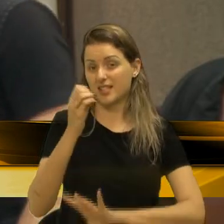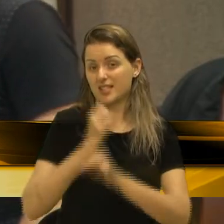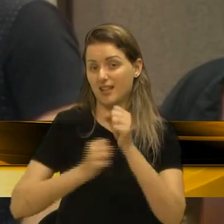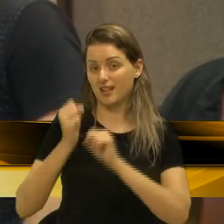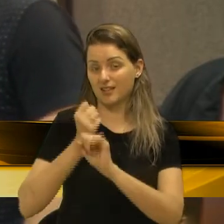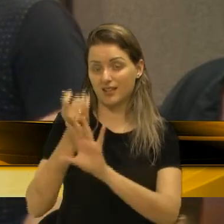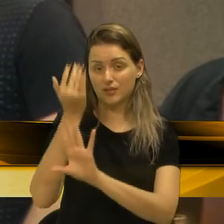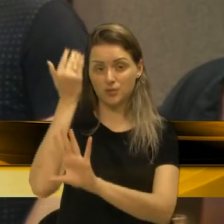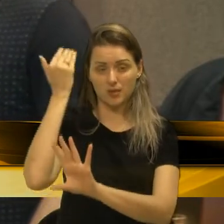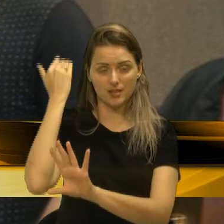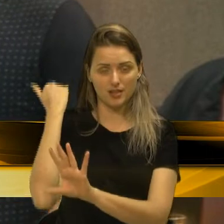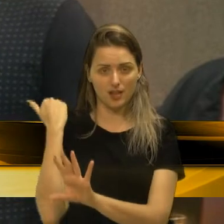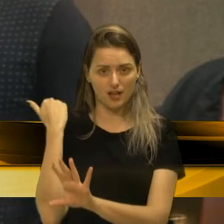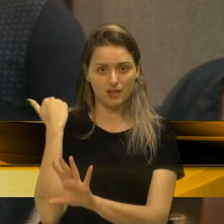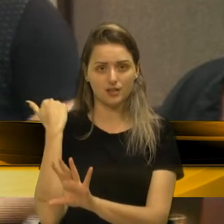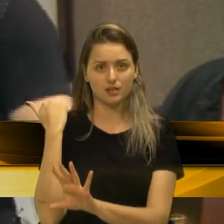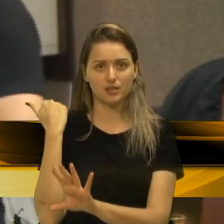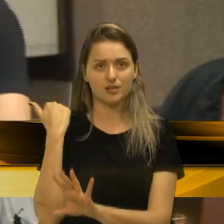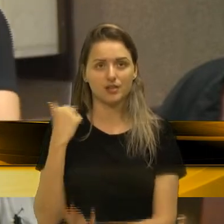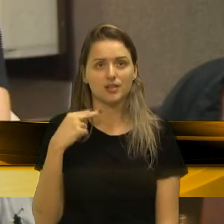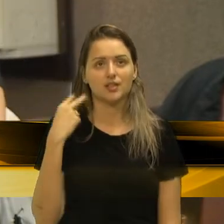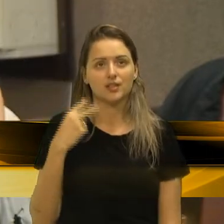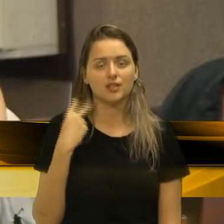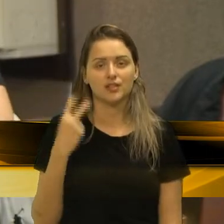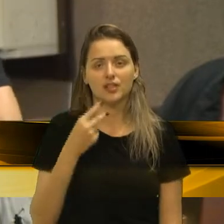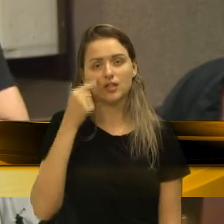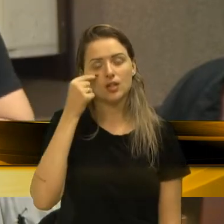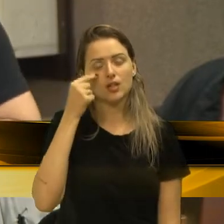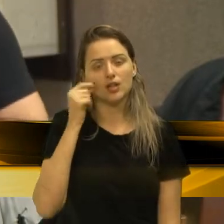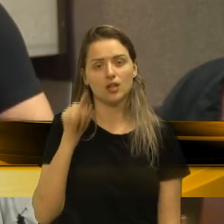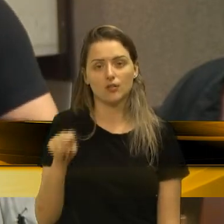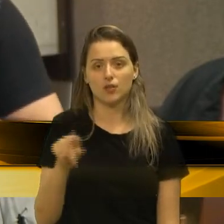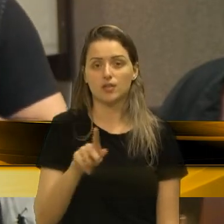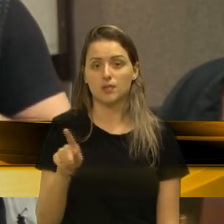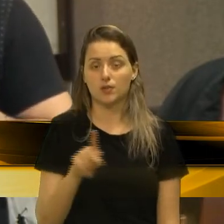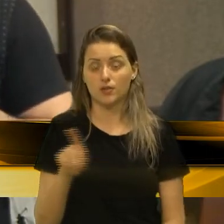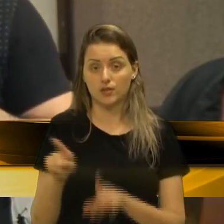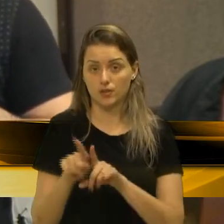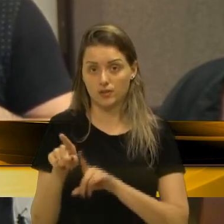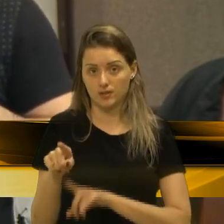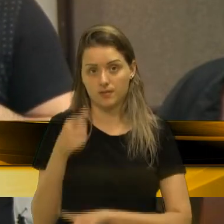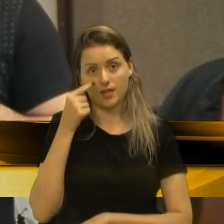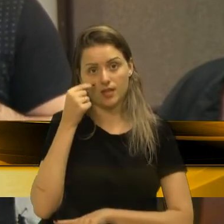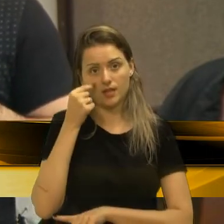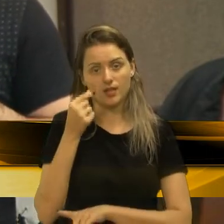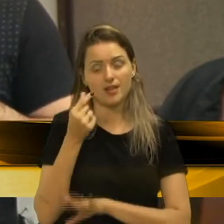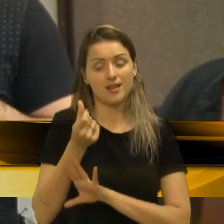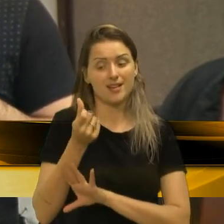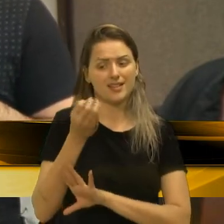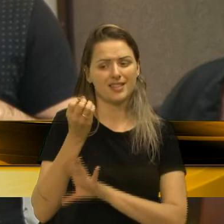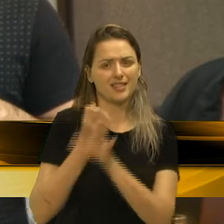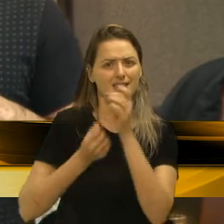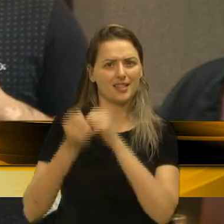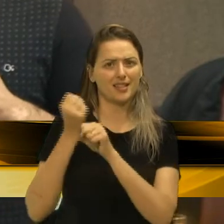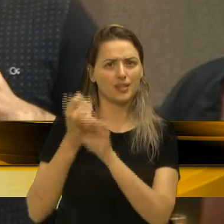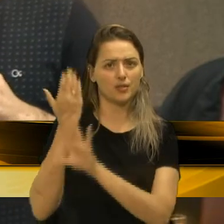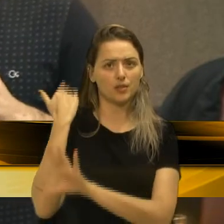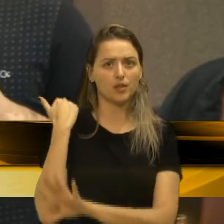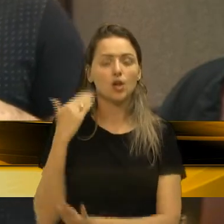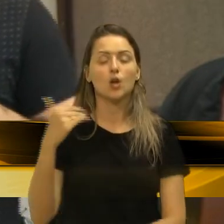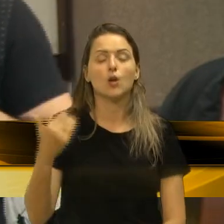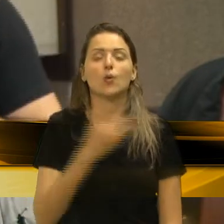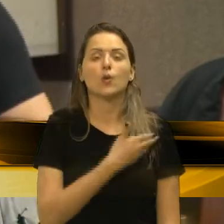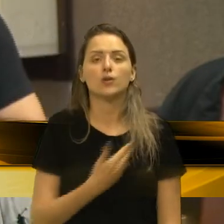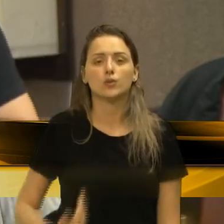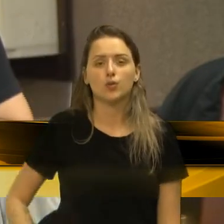vereador Felipe, vereador Eloy Frisso, senhor que é professor, quando Leonel Brizola era governador